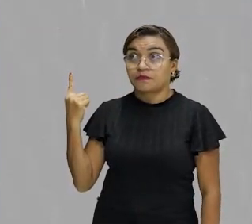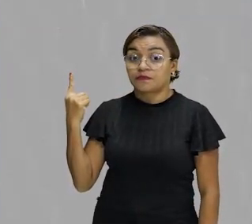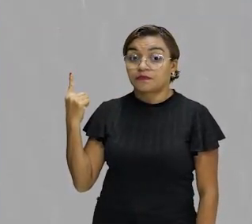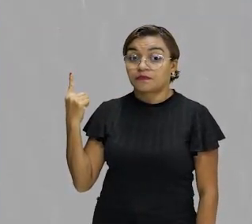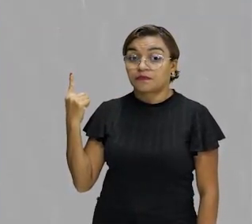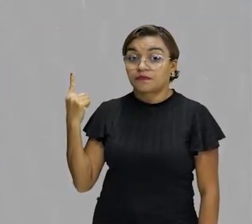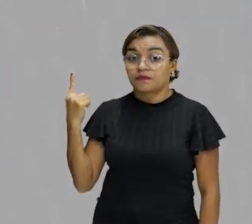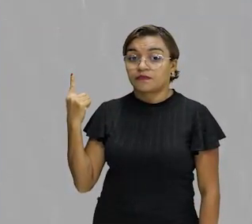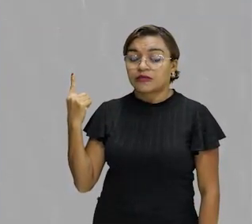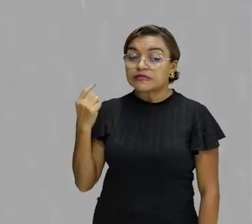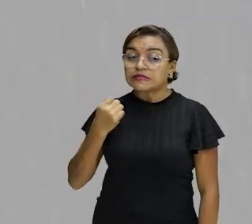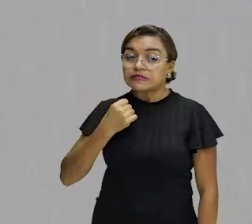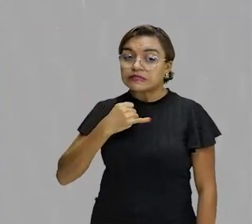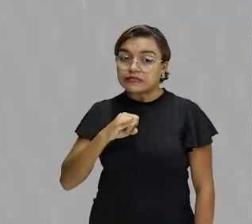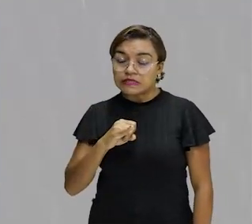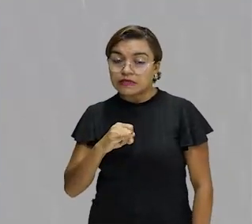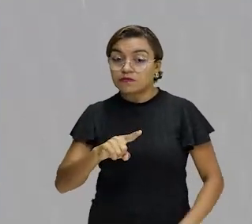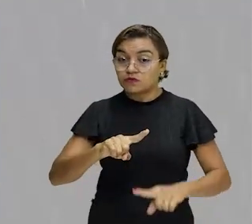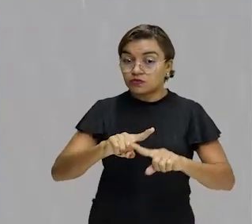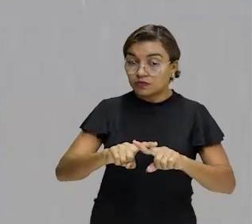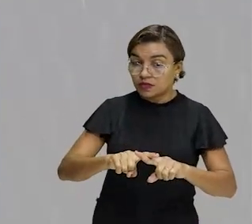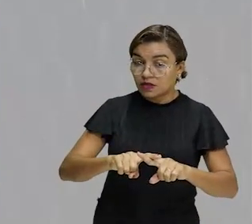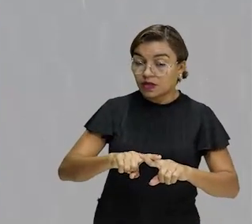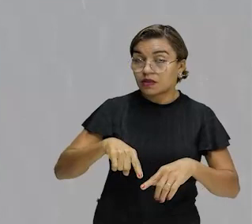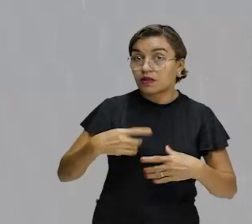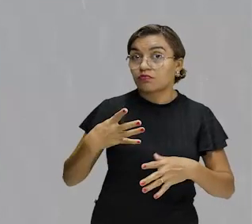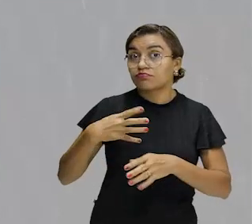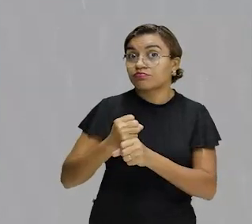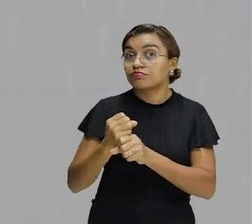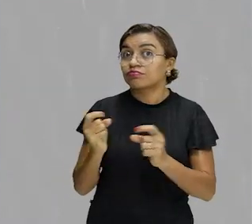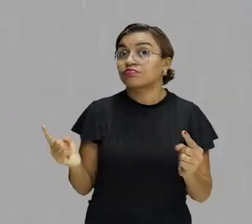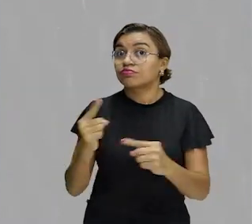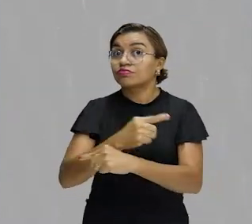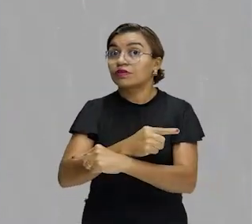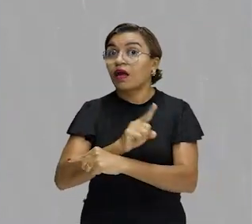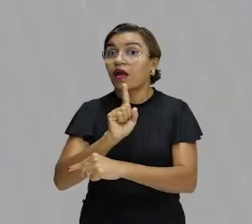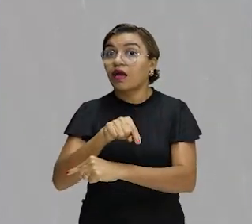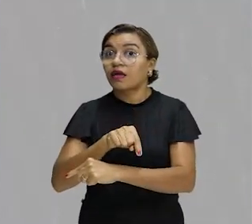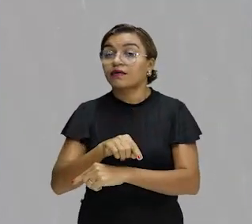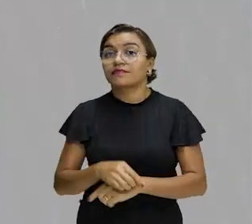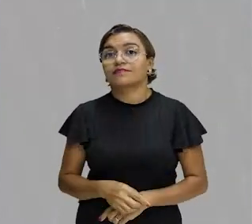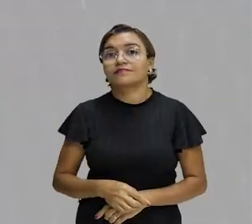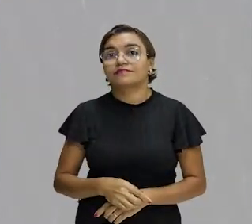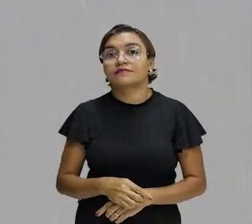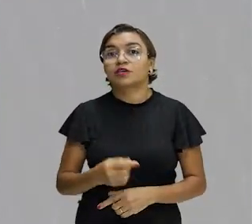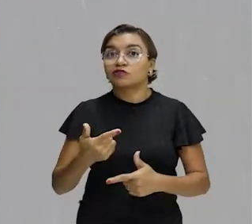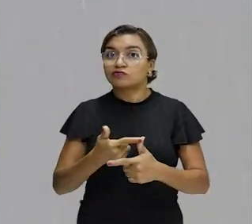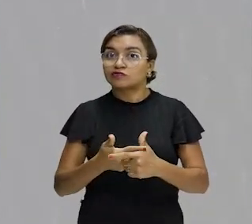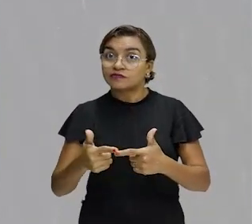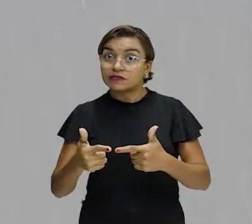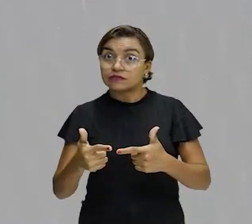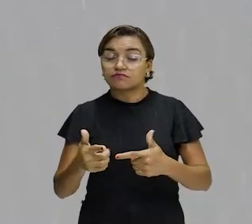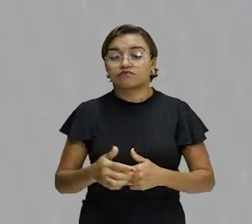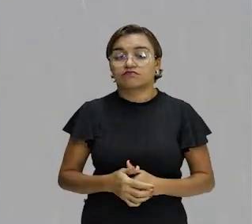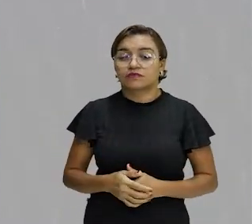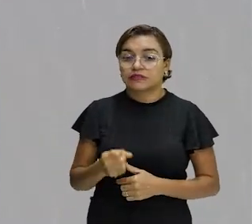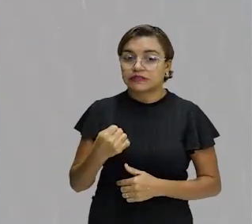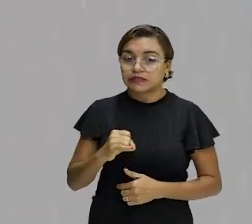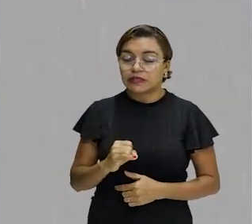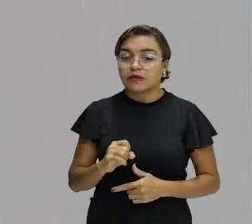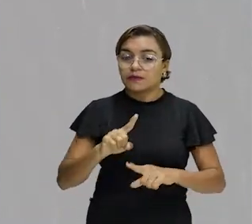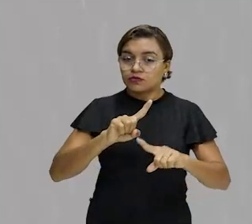inversa, é porque se eu tenho f, a inversa de f é f elevado a menos 1. Nesse caso